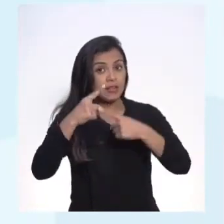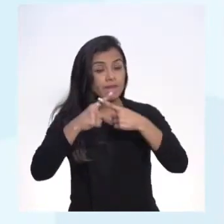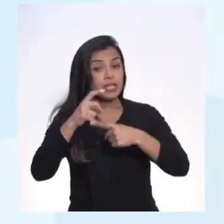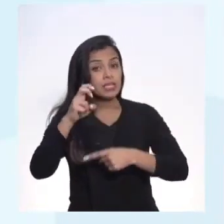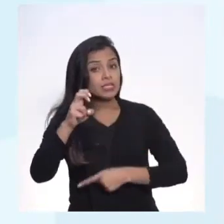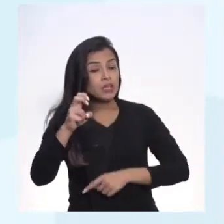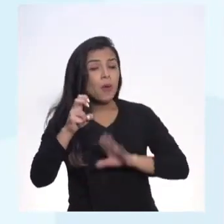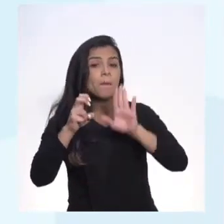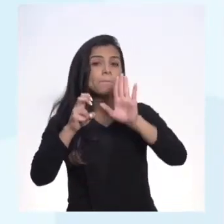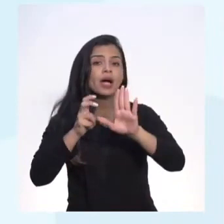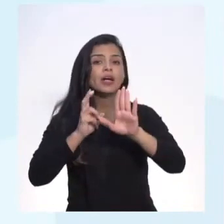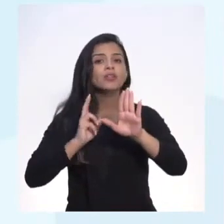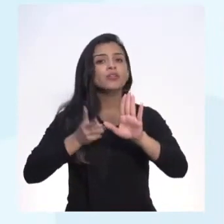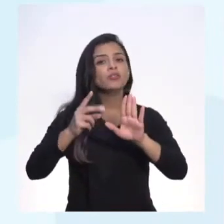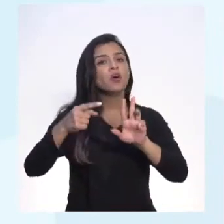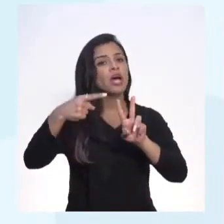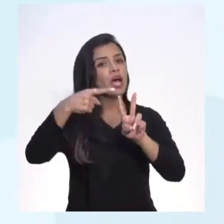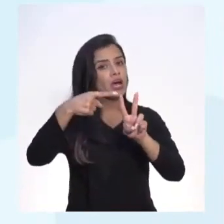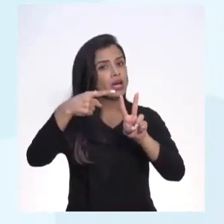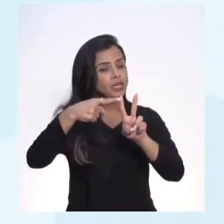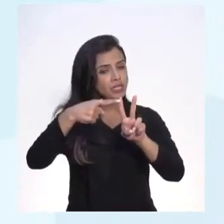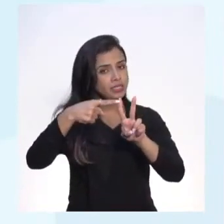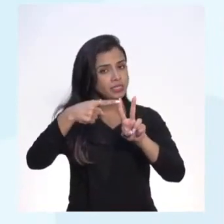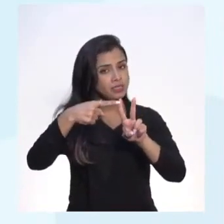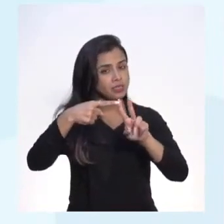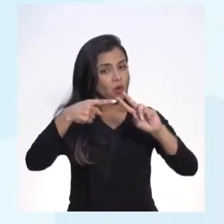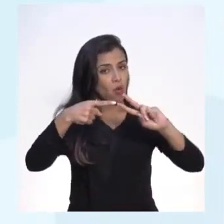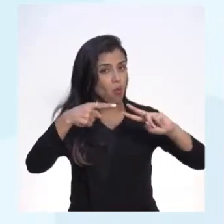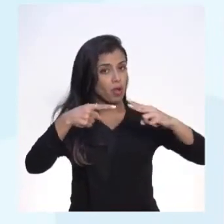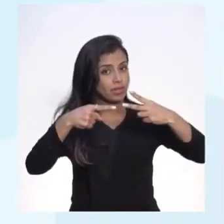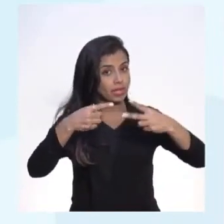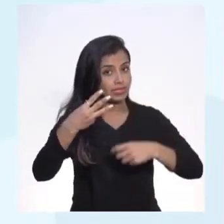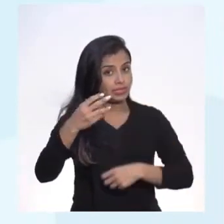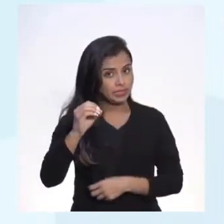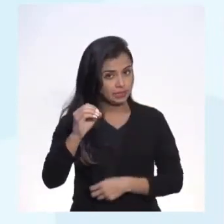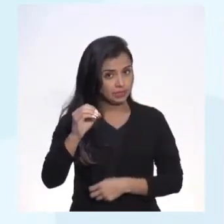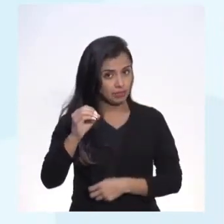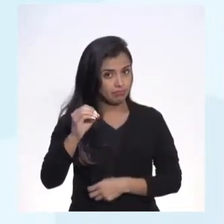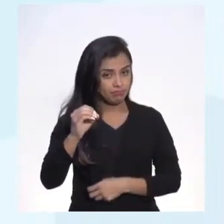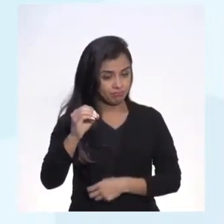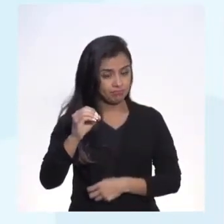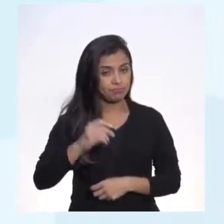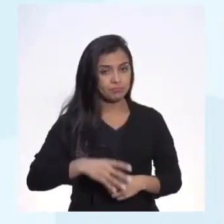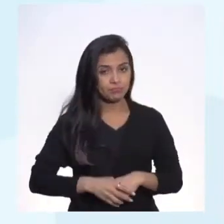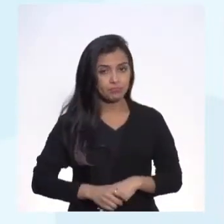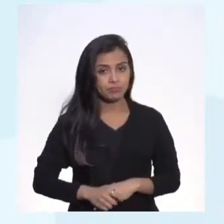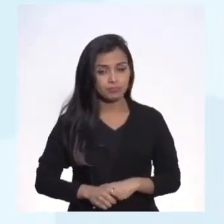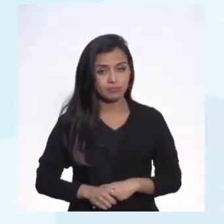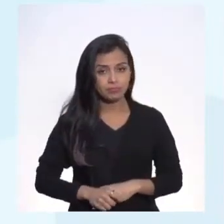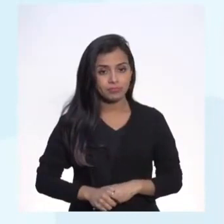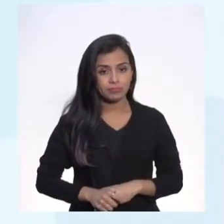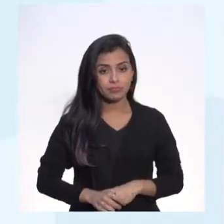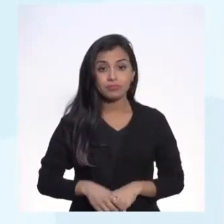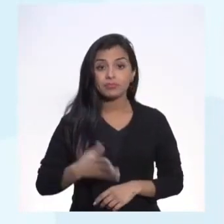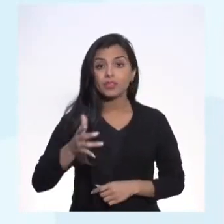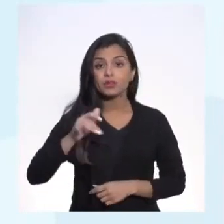mas continua sendo raiz quadrada de 30, não sai daí de dentro. Então,